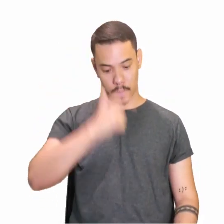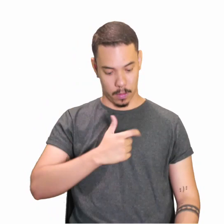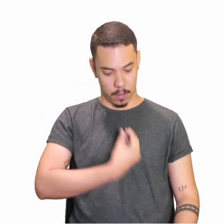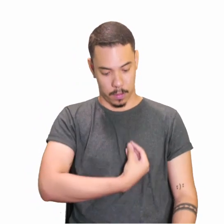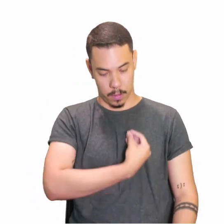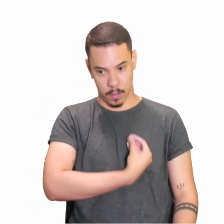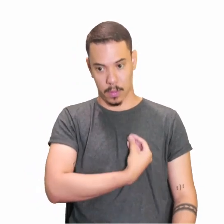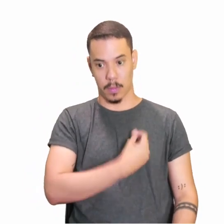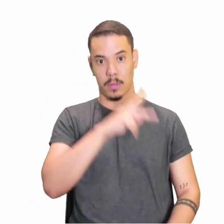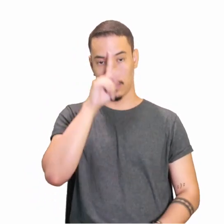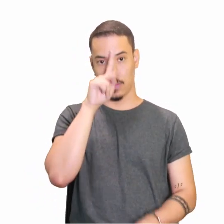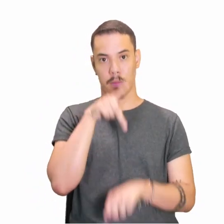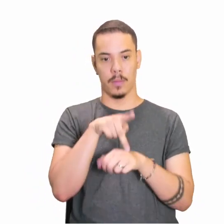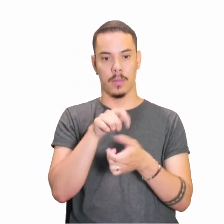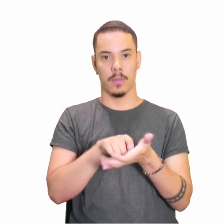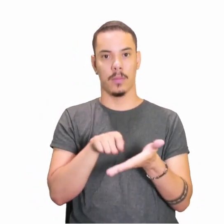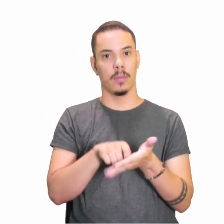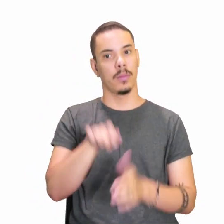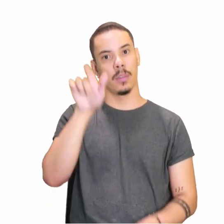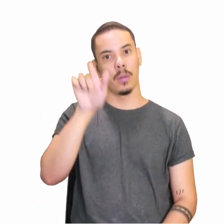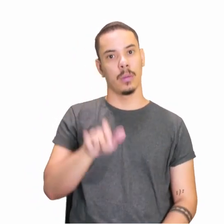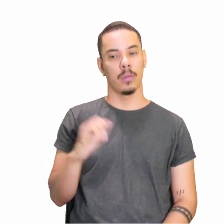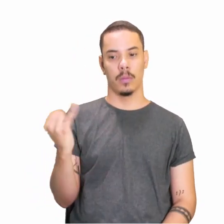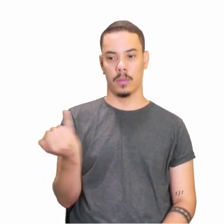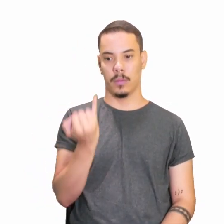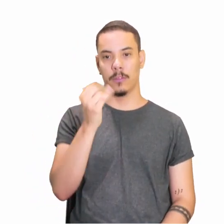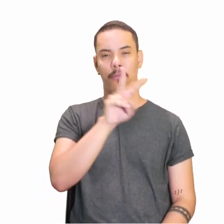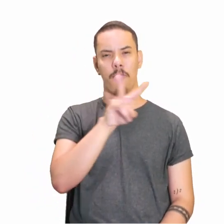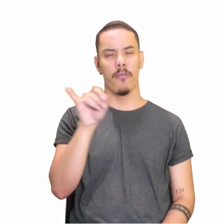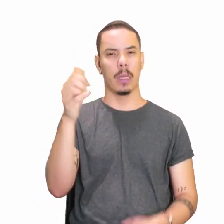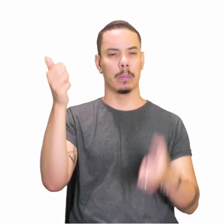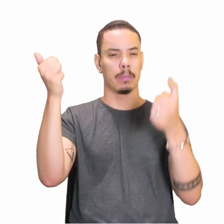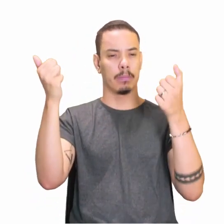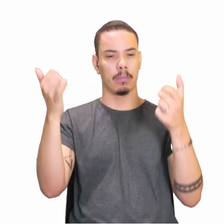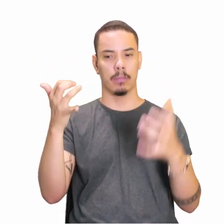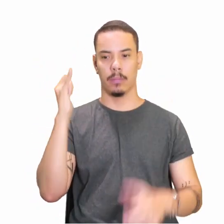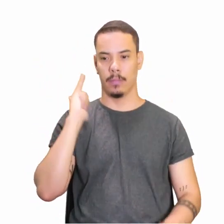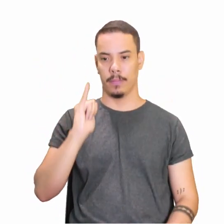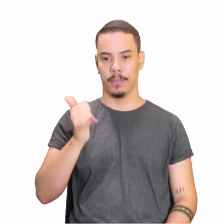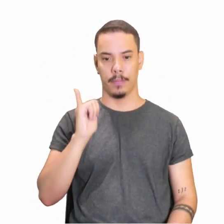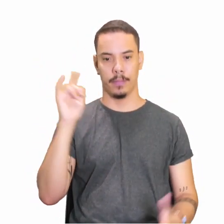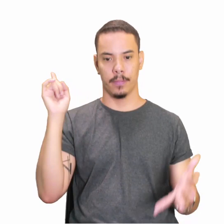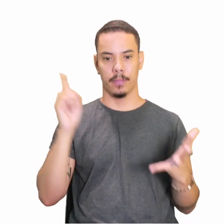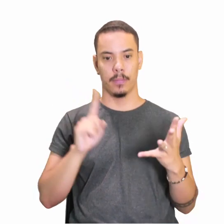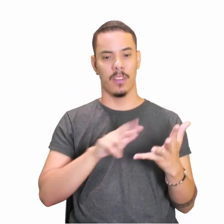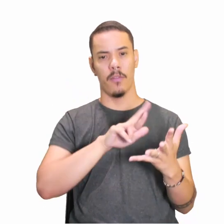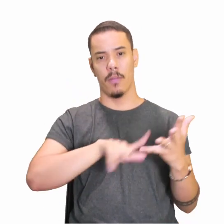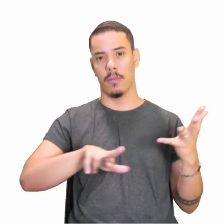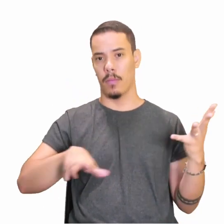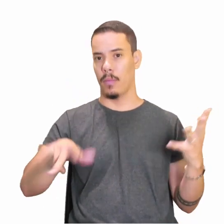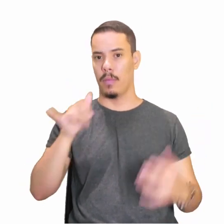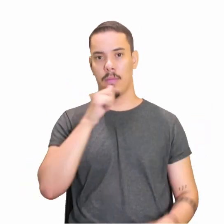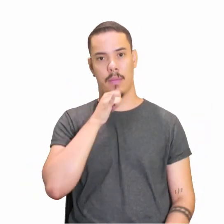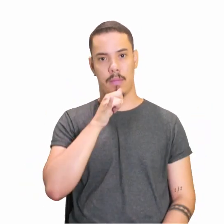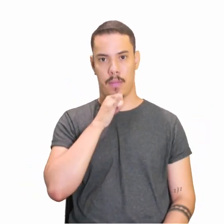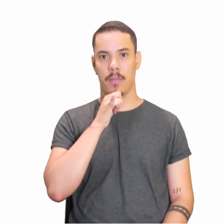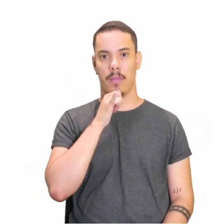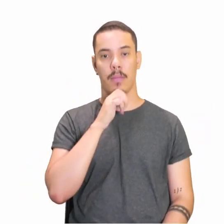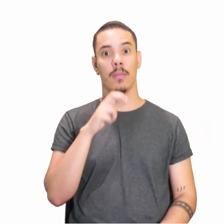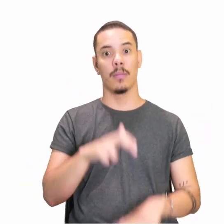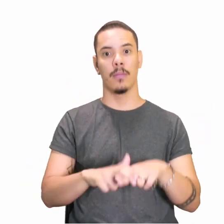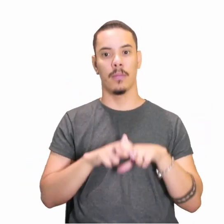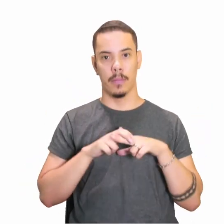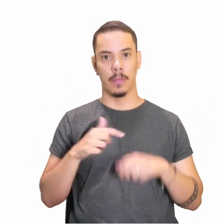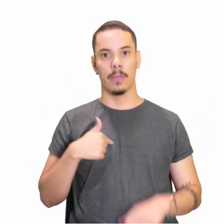vida de um autor, de uma pessoa importante, você vai narrar a vida dele, certo? E entre outros exemplos. E o que eu